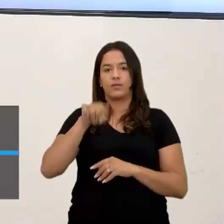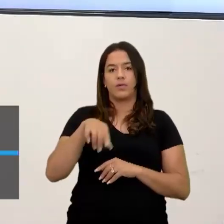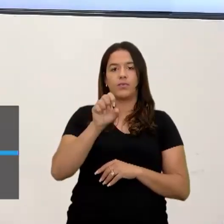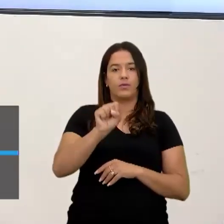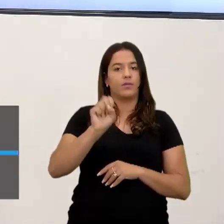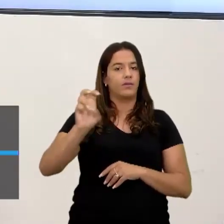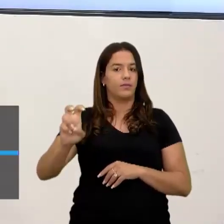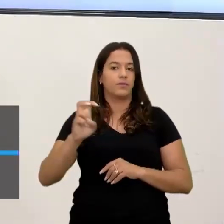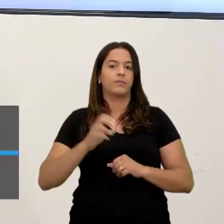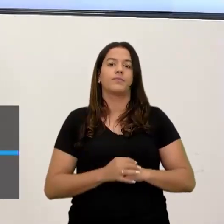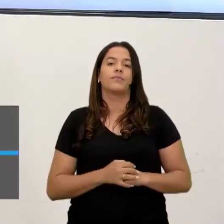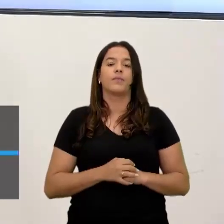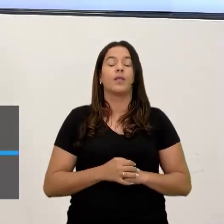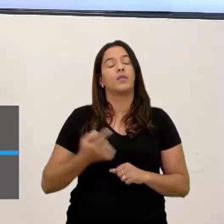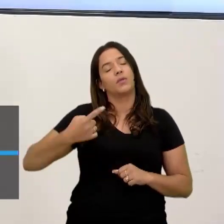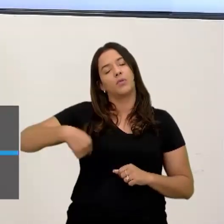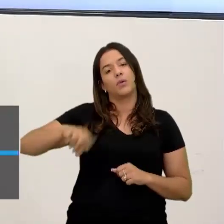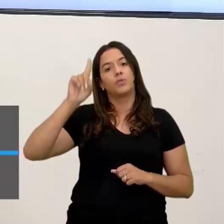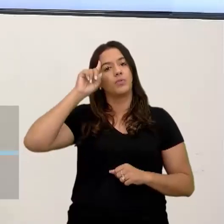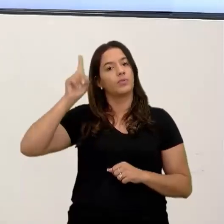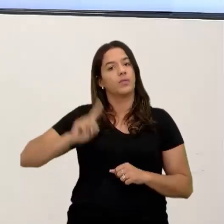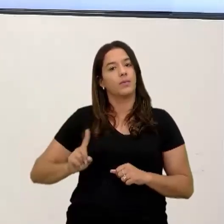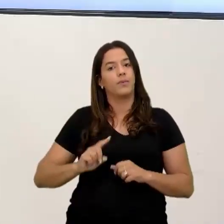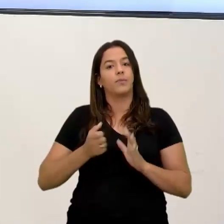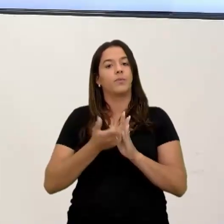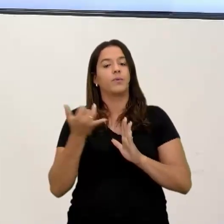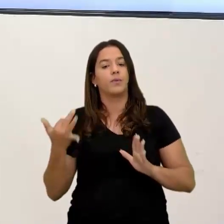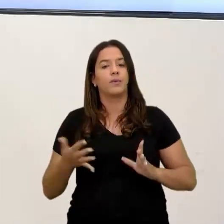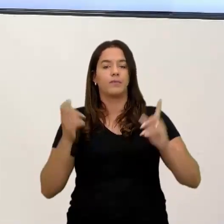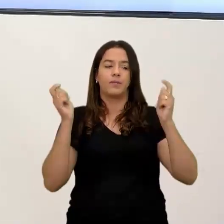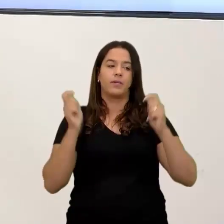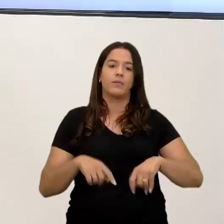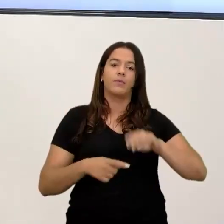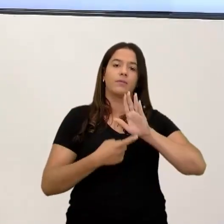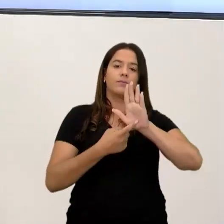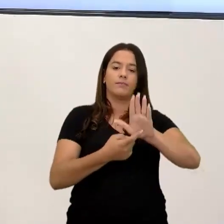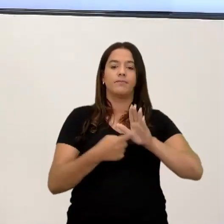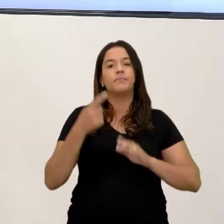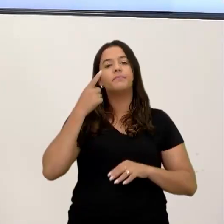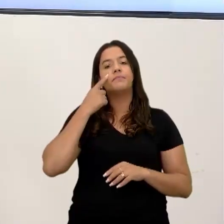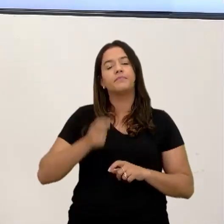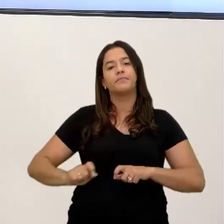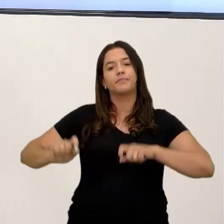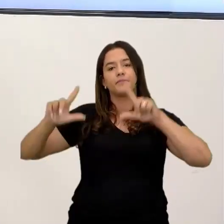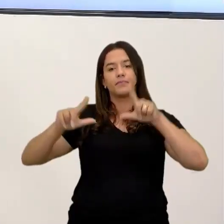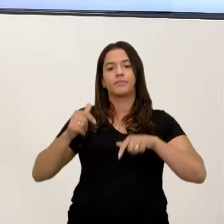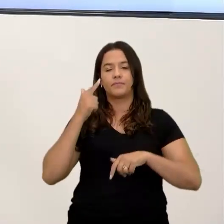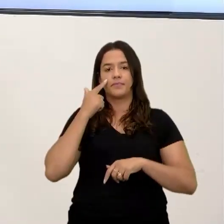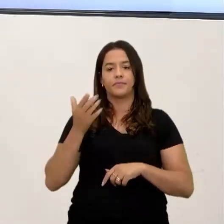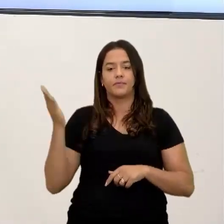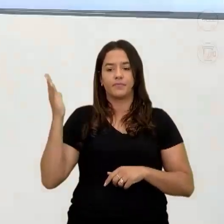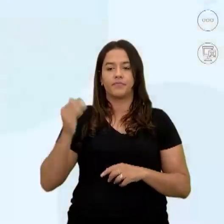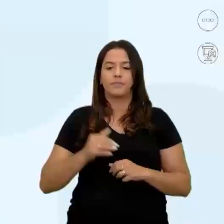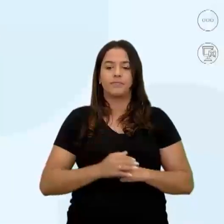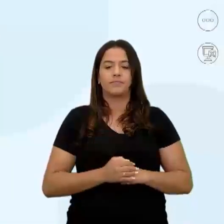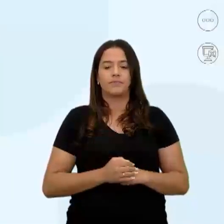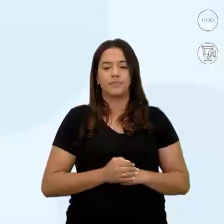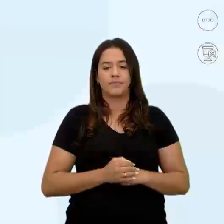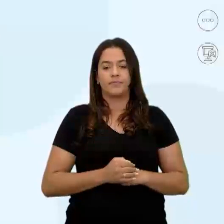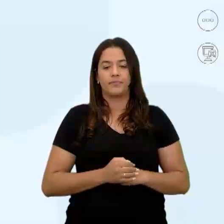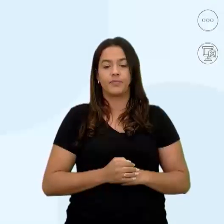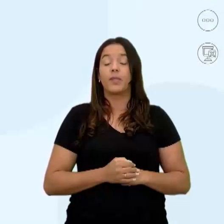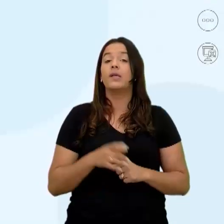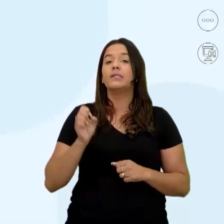85. Então, a gente não sabe quanto é, mas a gente consegue representar. Vamos olhar aqui para nossa telinha, ó. Então, se eu tivesse um